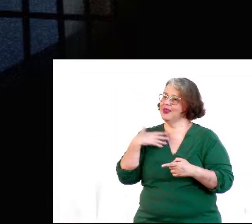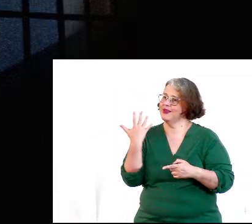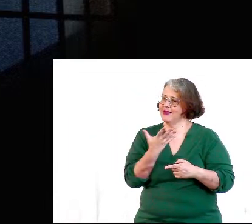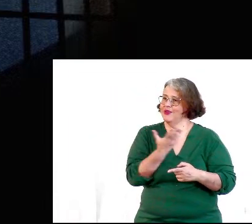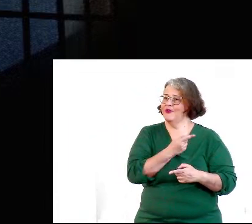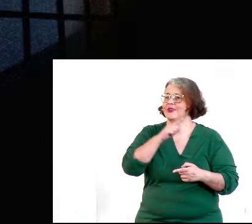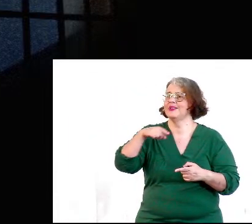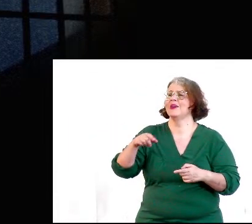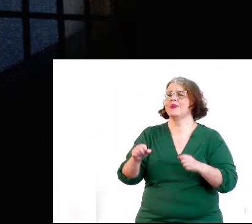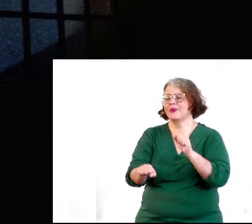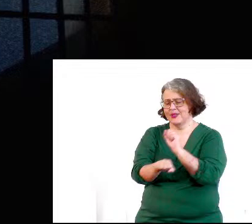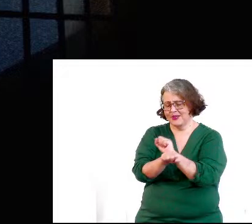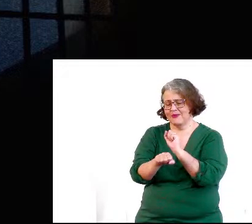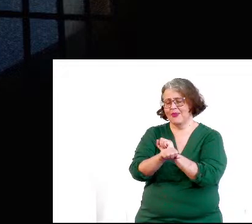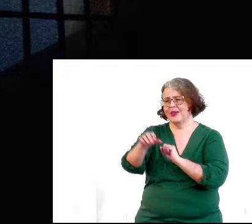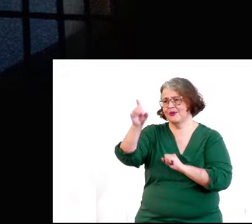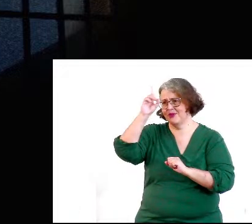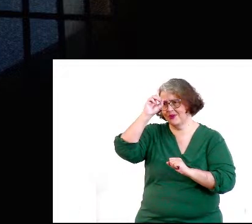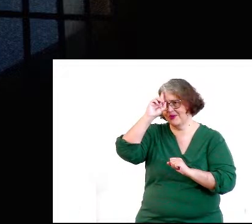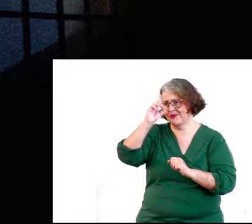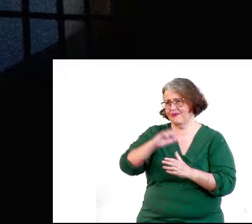dia.